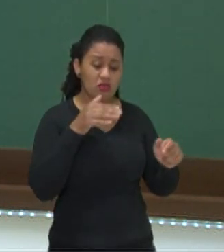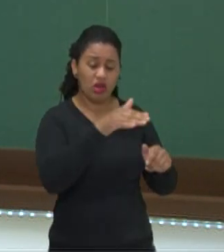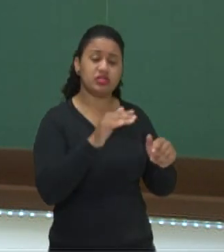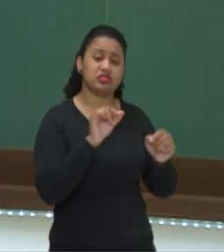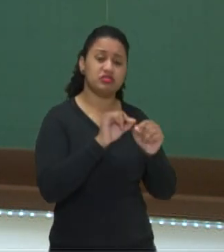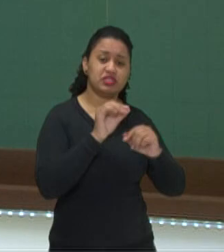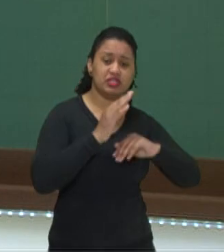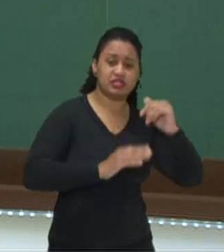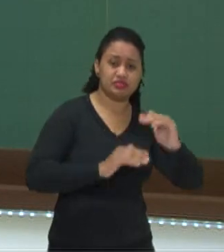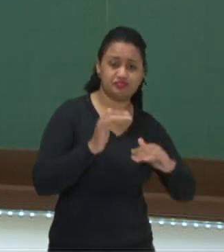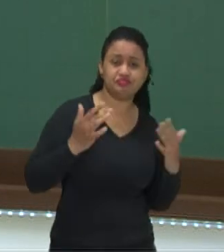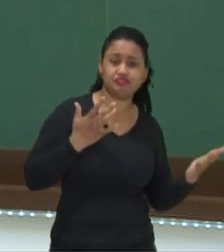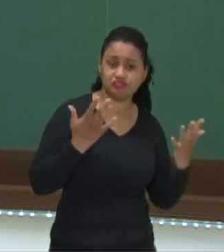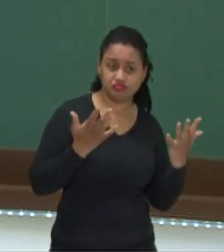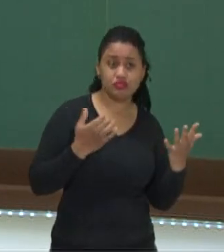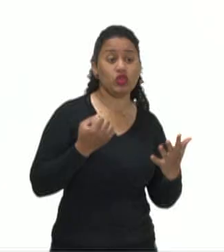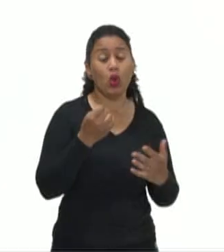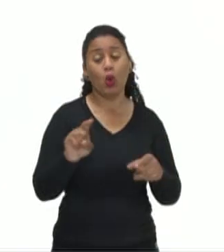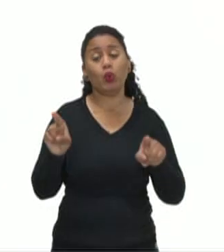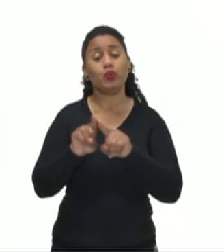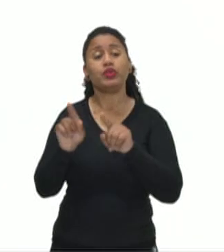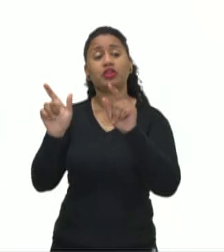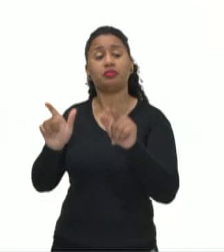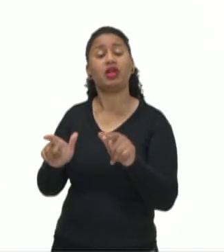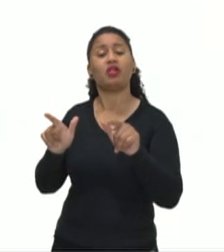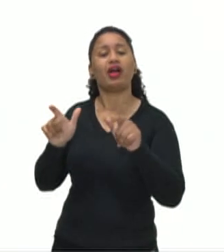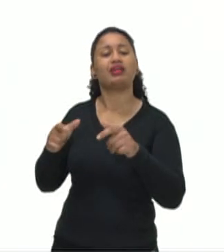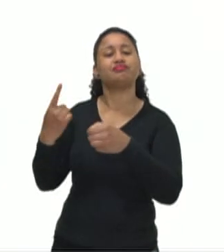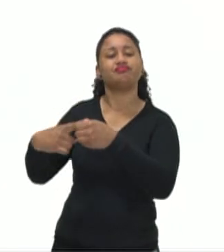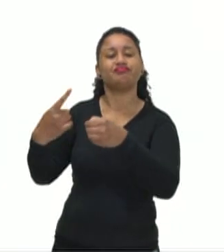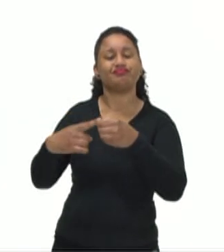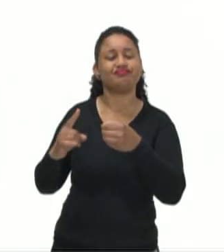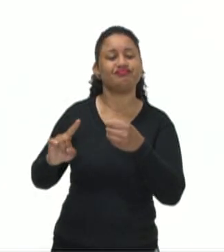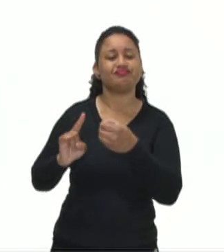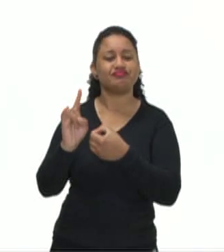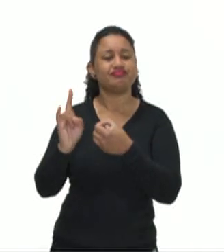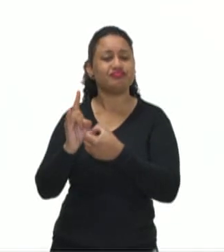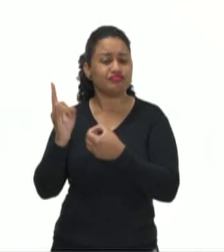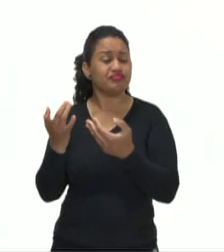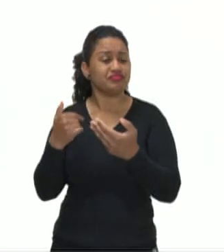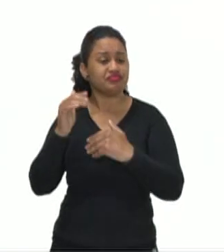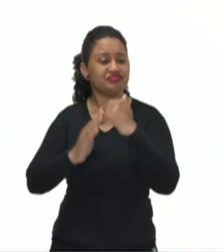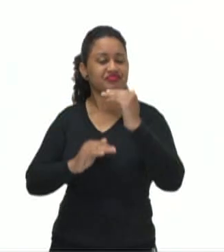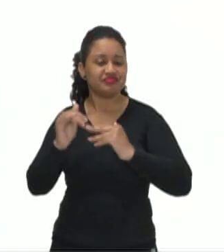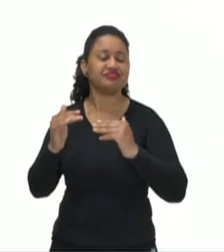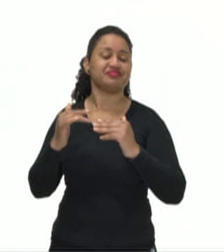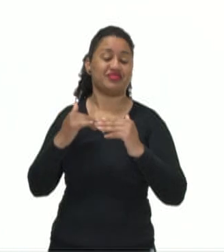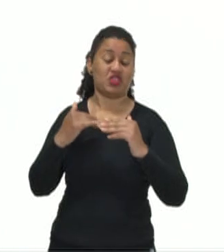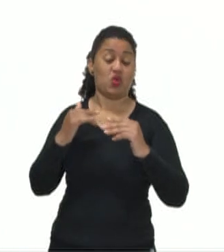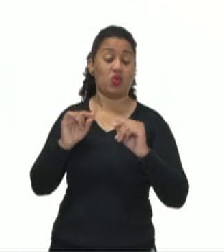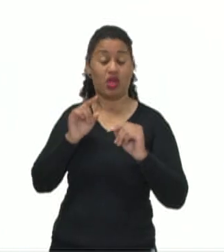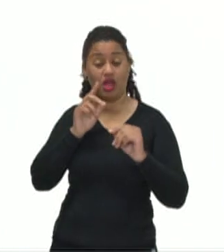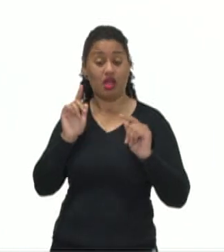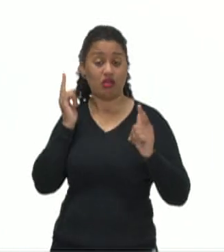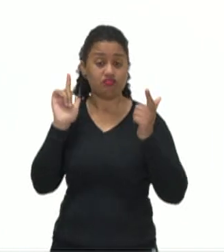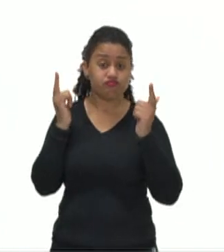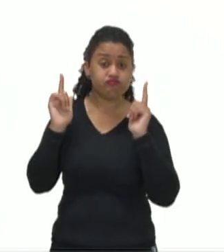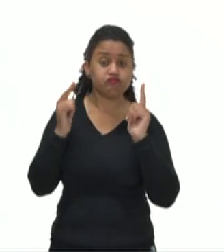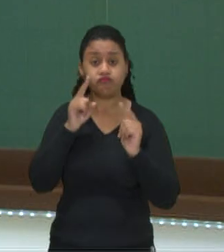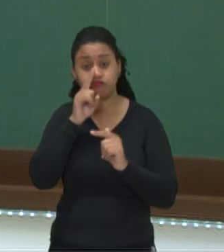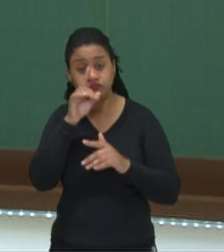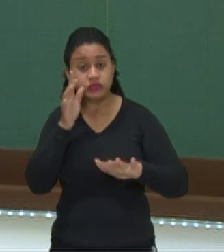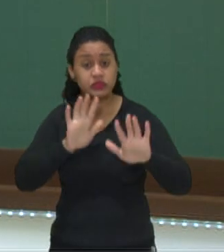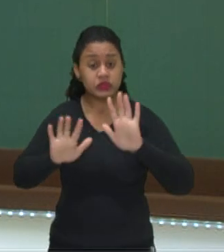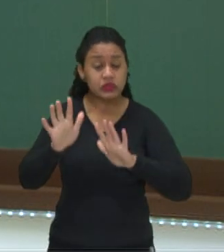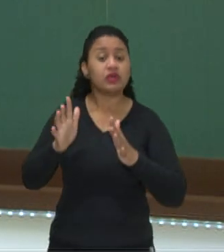realizar essas práticas? Ou também em ambientes urbanos? Será que essas práticas corporais de aventura eu consigo